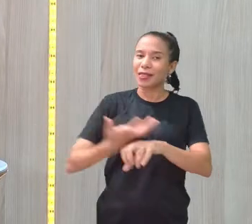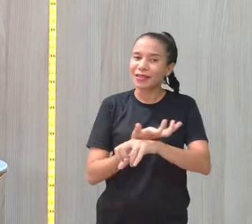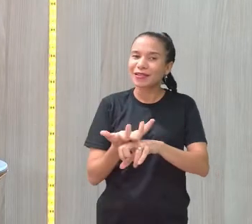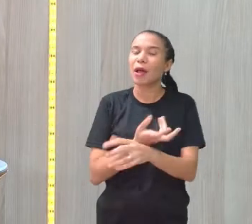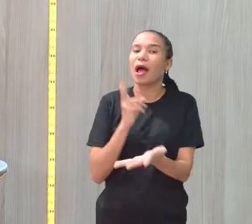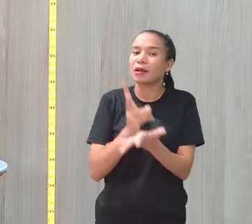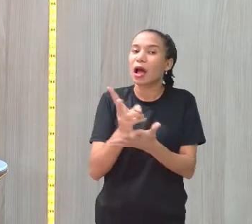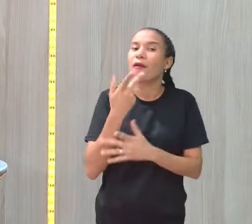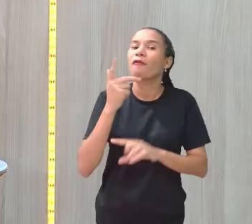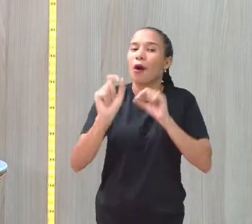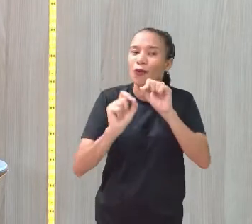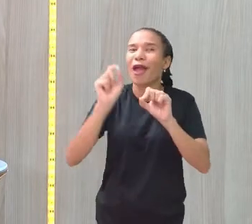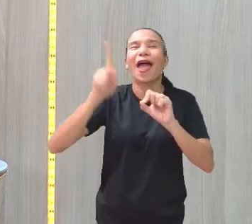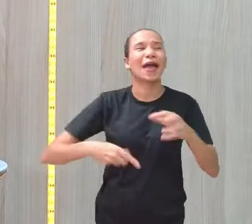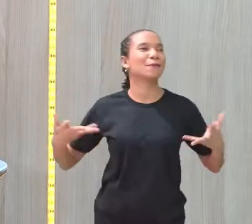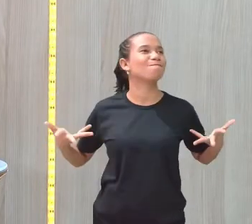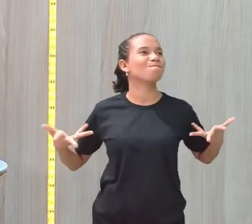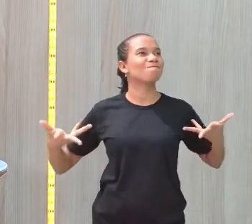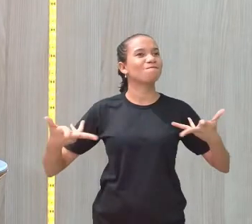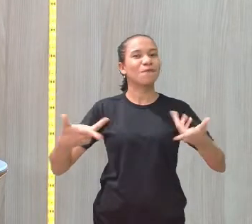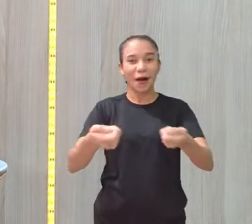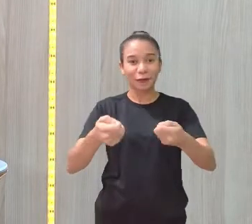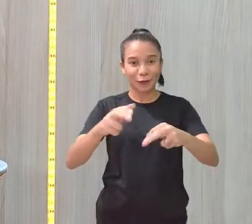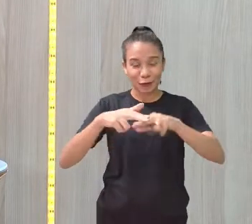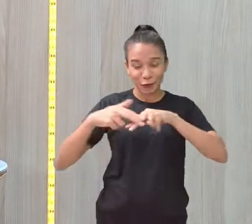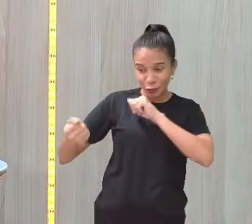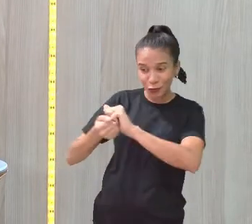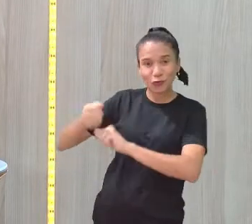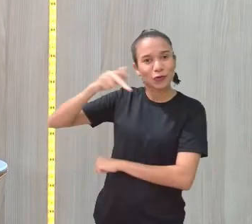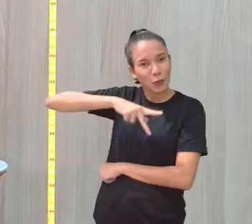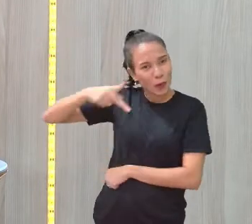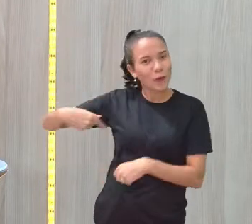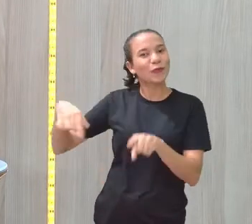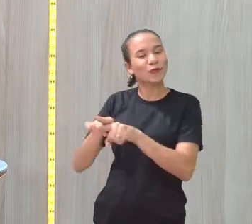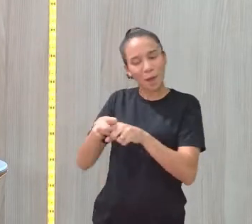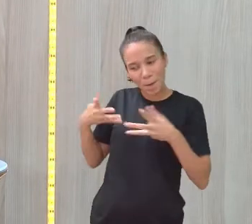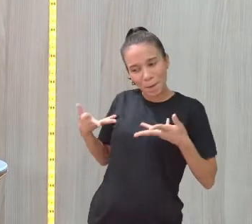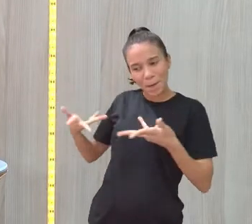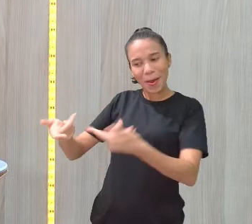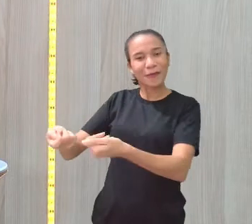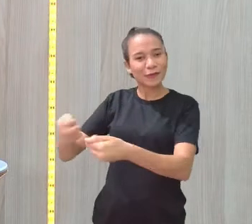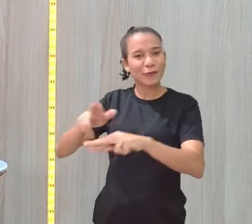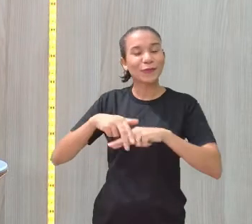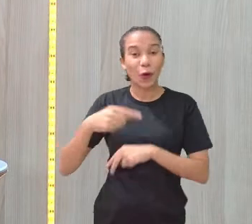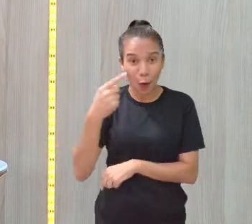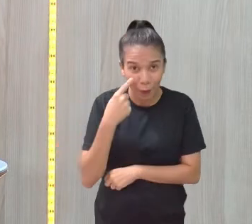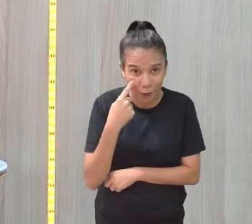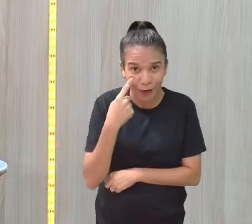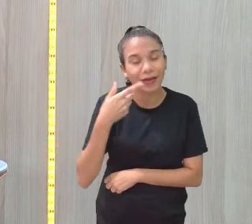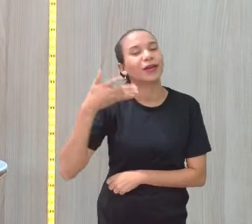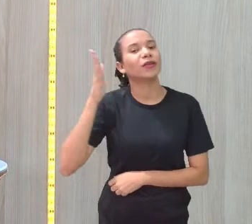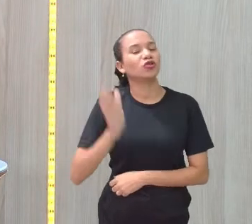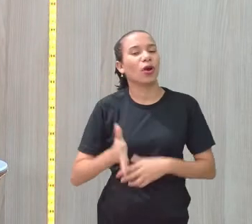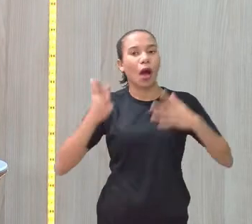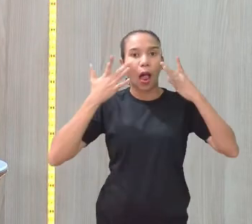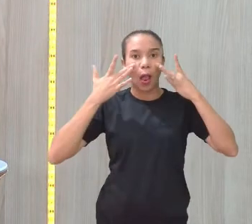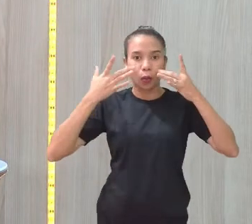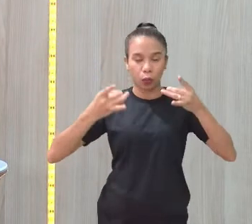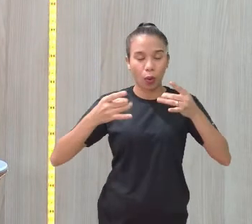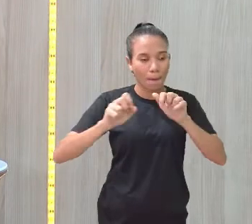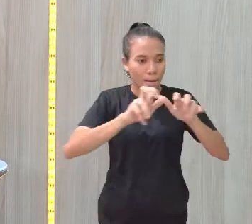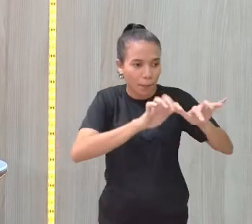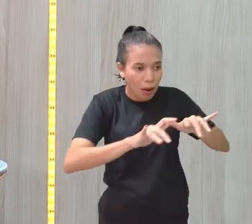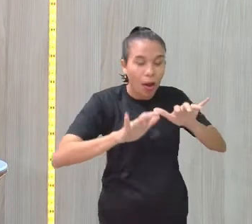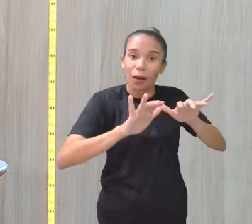sempre reforço aqui, que é maravilhosa, com esse professor também maravilhoso. E olha, estou já atenta aqui ao chat